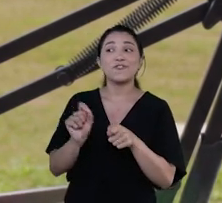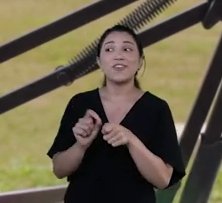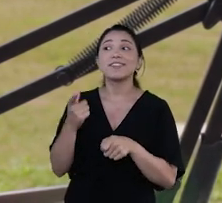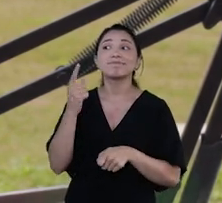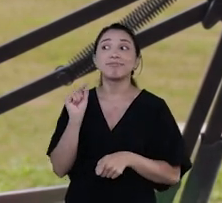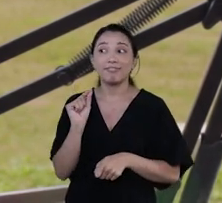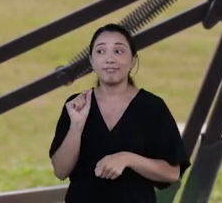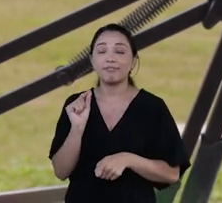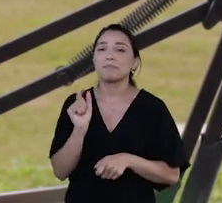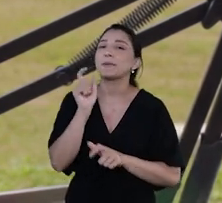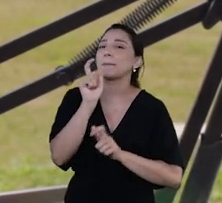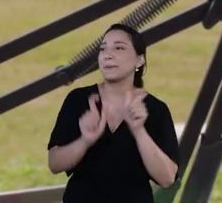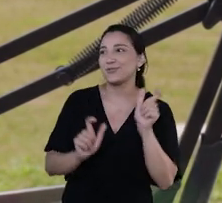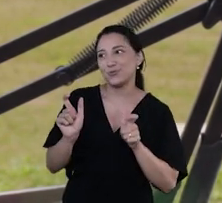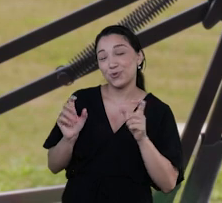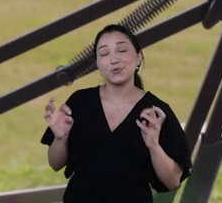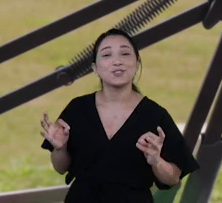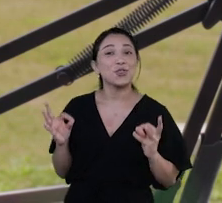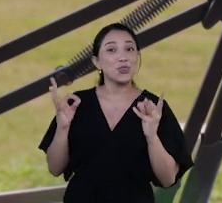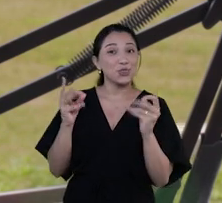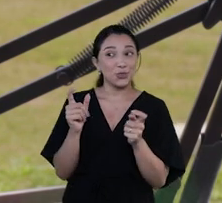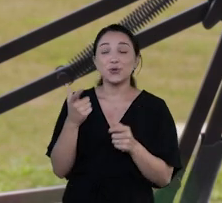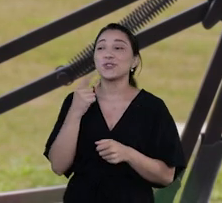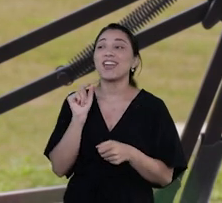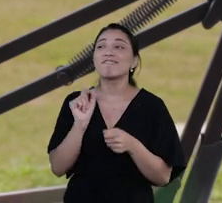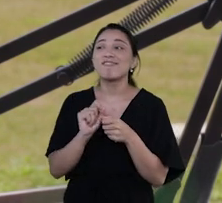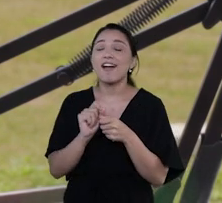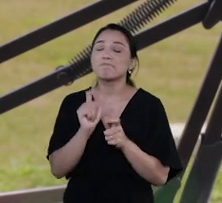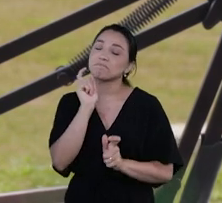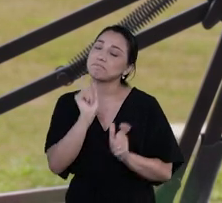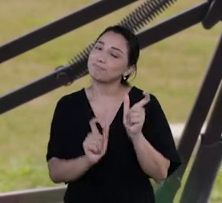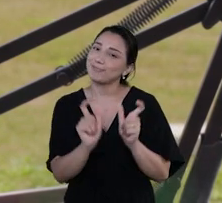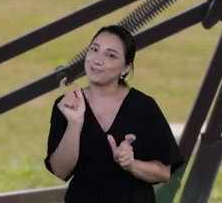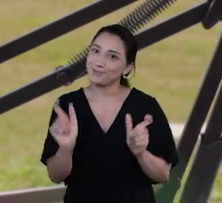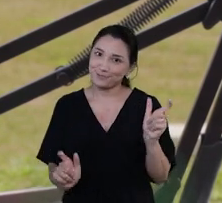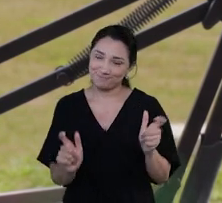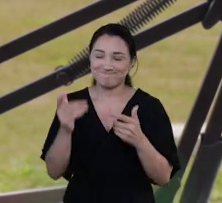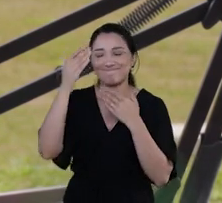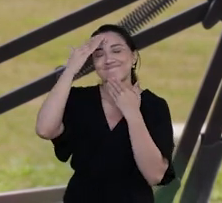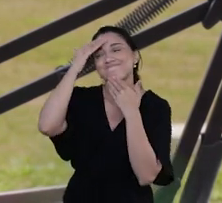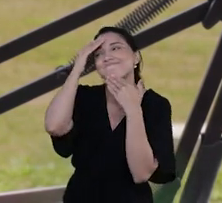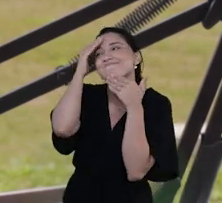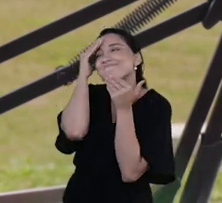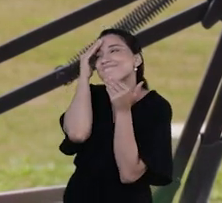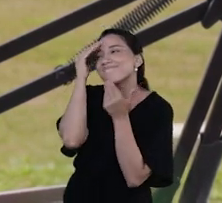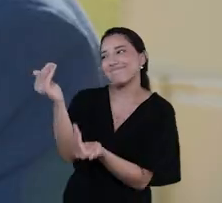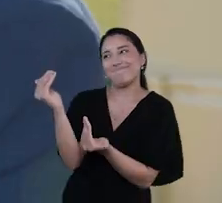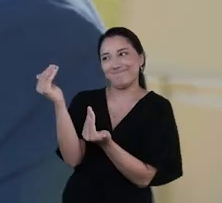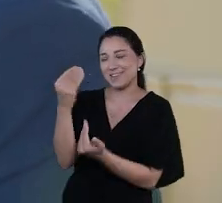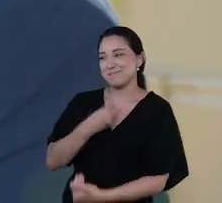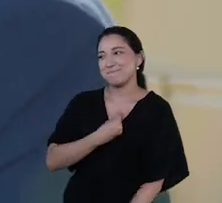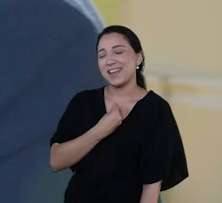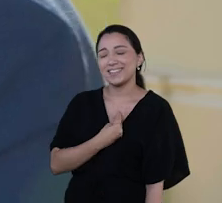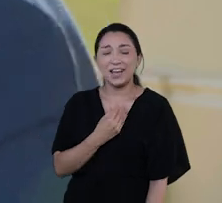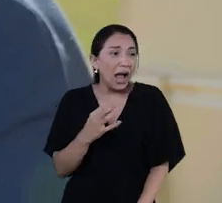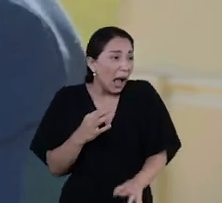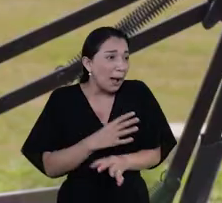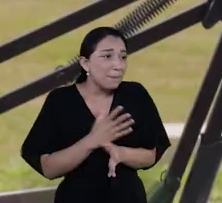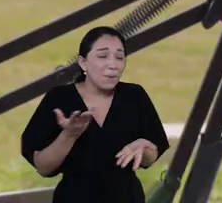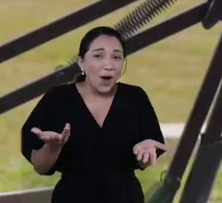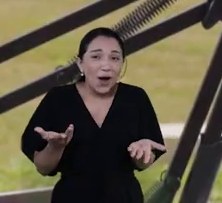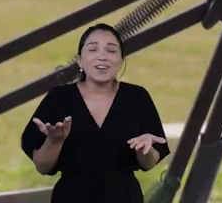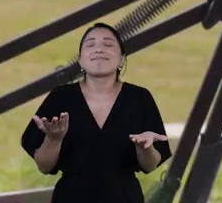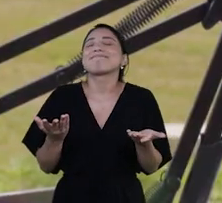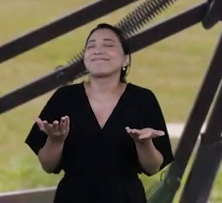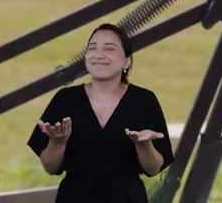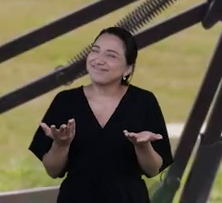né aliás tudo é feito por pessoas exatamente Professor agradeço imensamente a sua presença acabou é